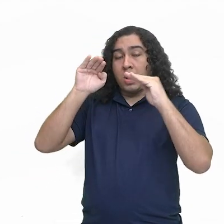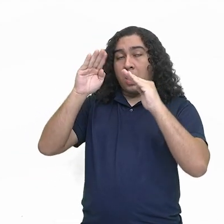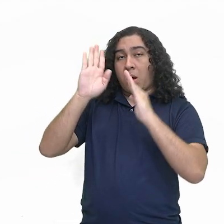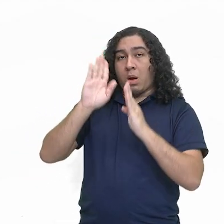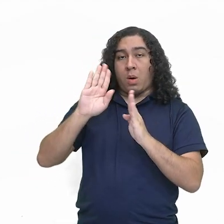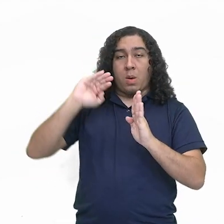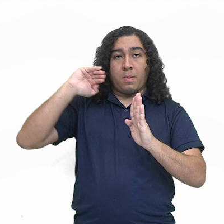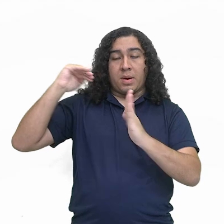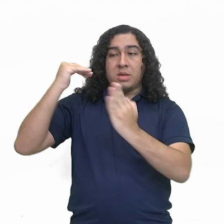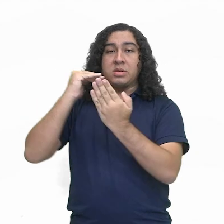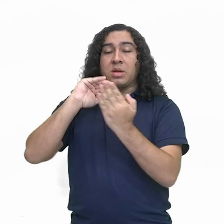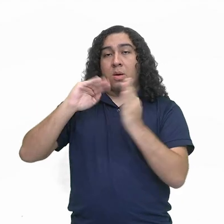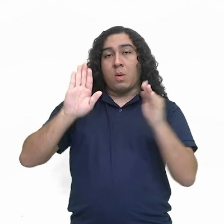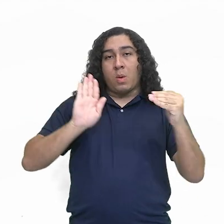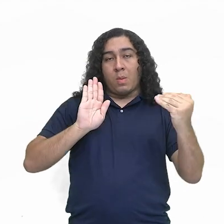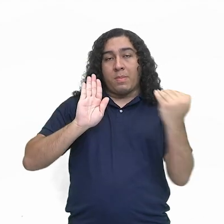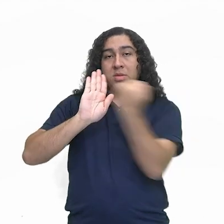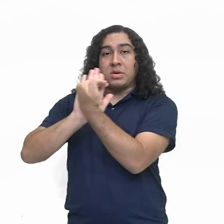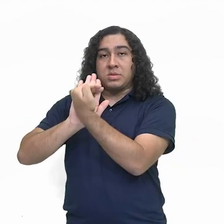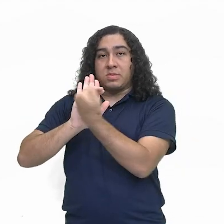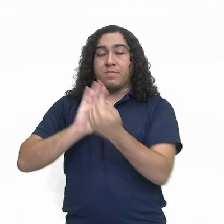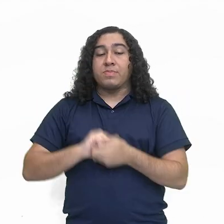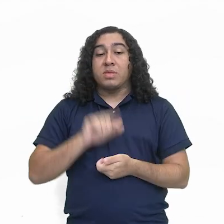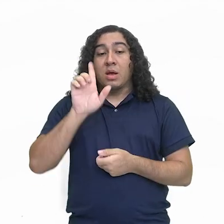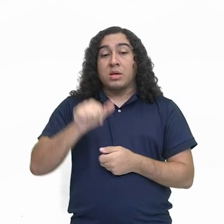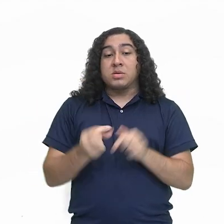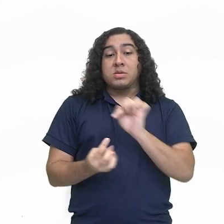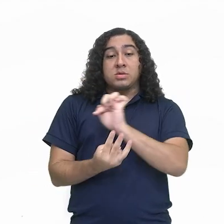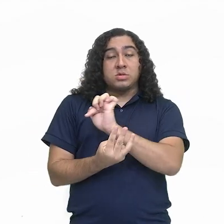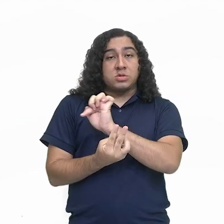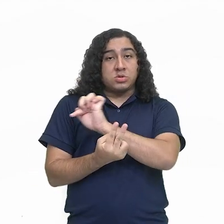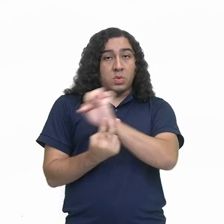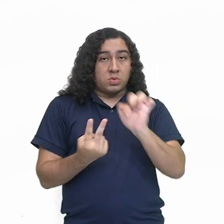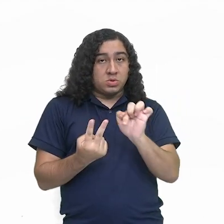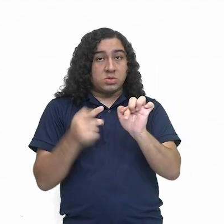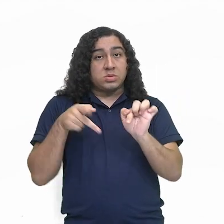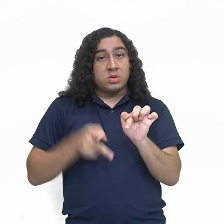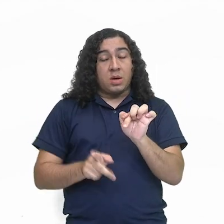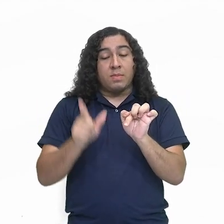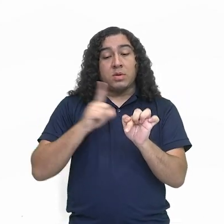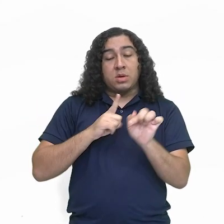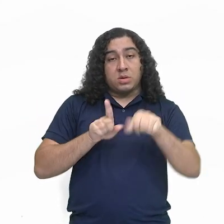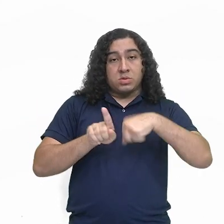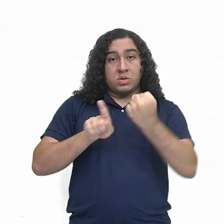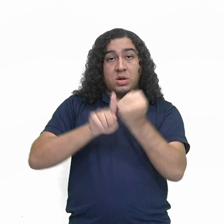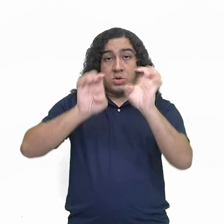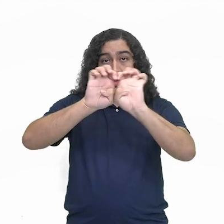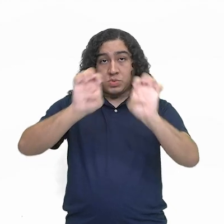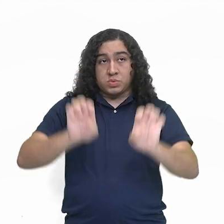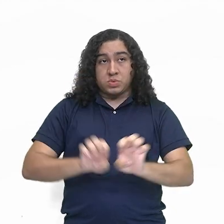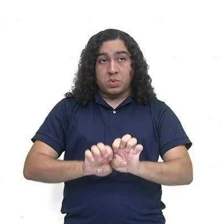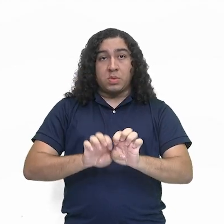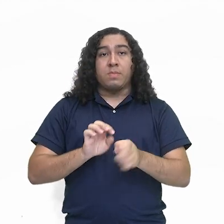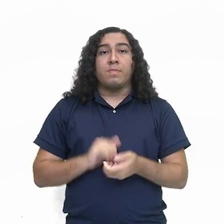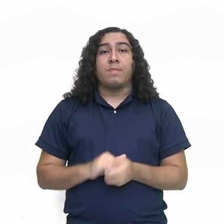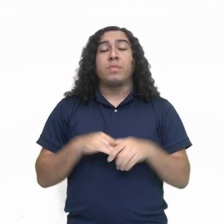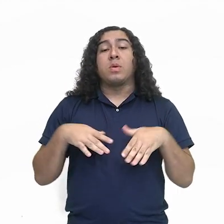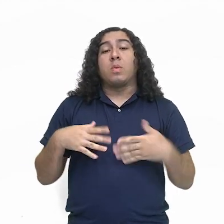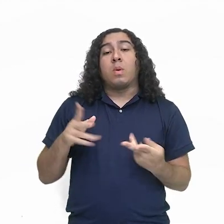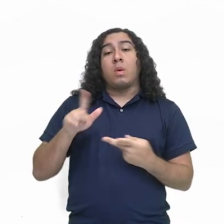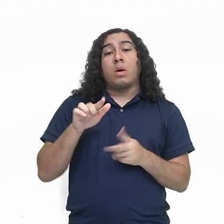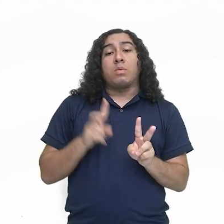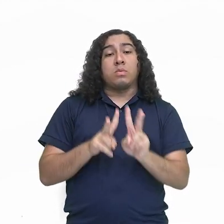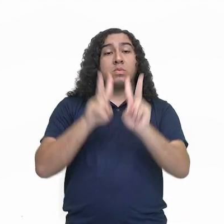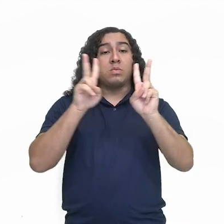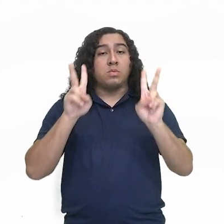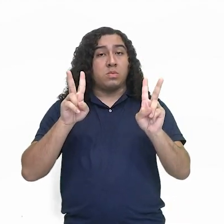2 pontos aí vão estar sempre presentes nas sociedades, né? Muito bem. Qual é o objeto de estudo que Karl Marx traz